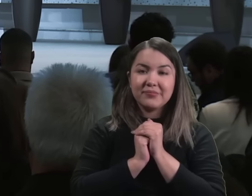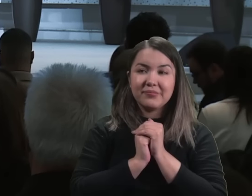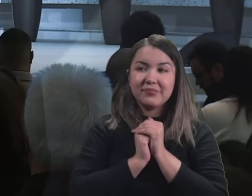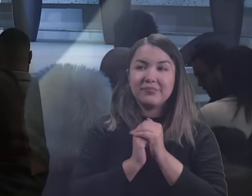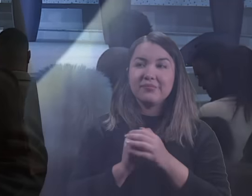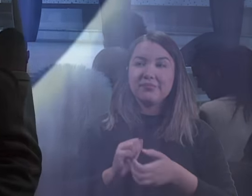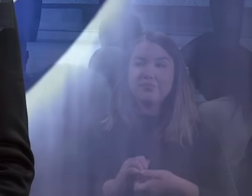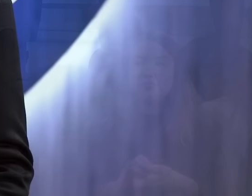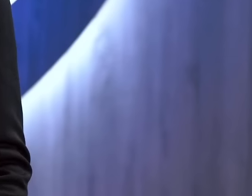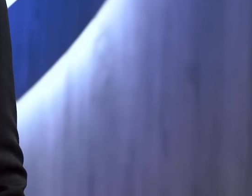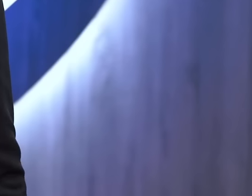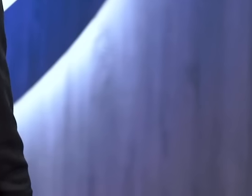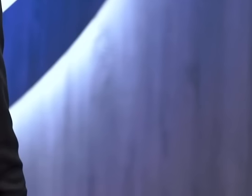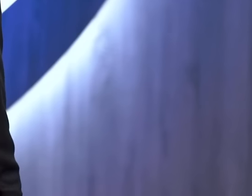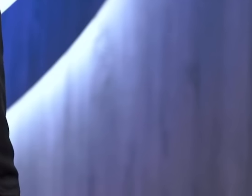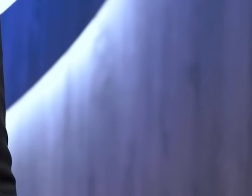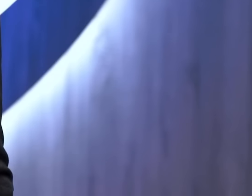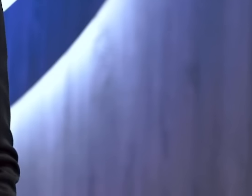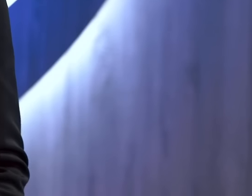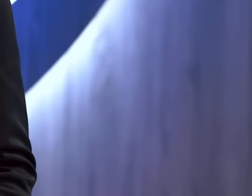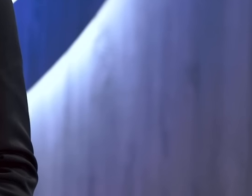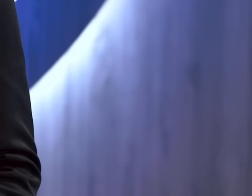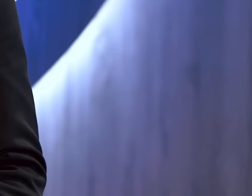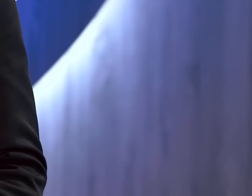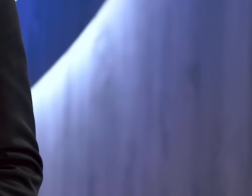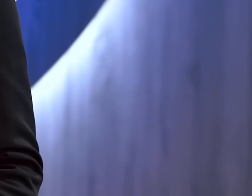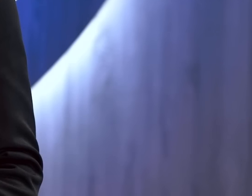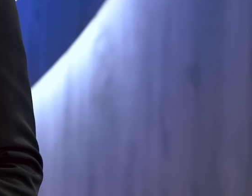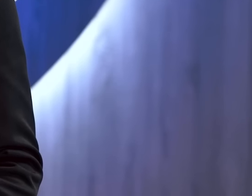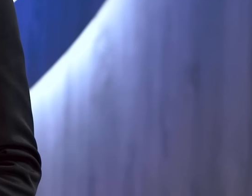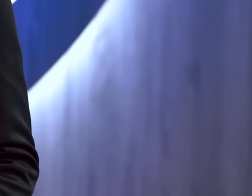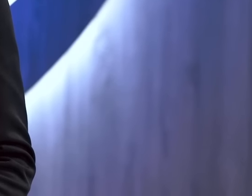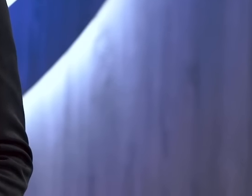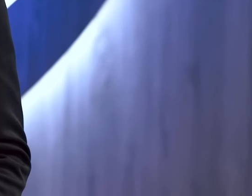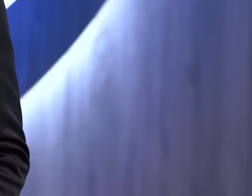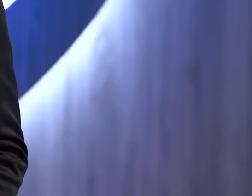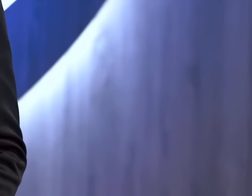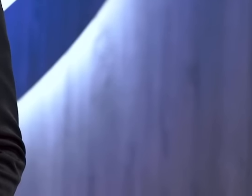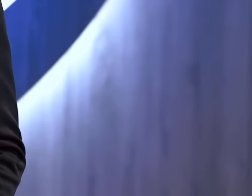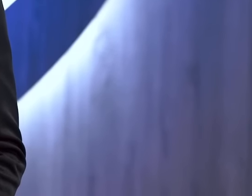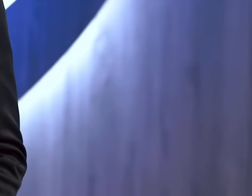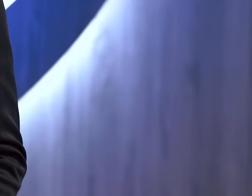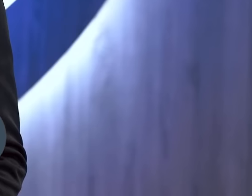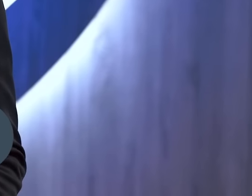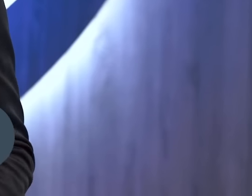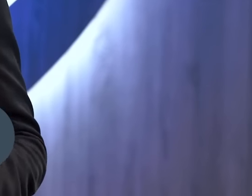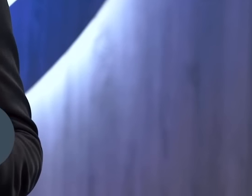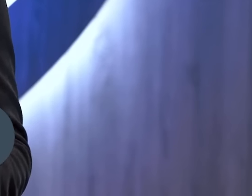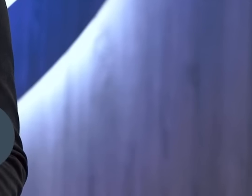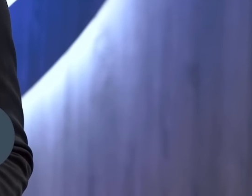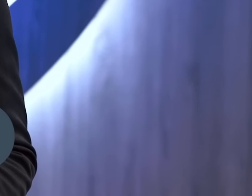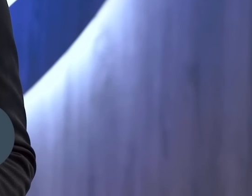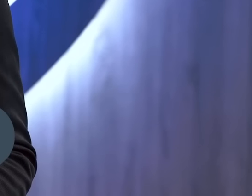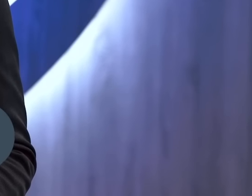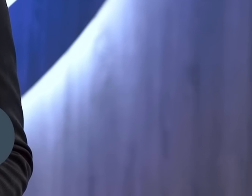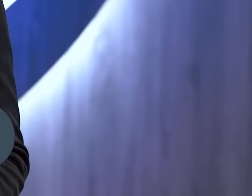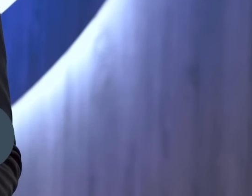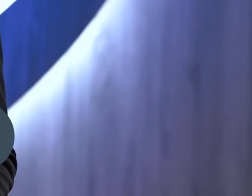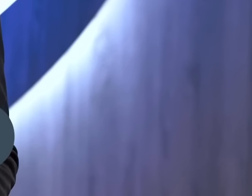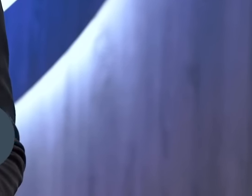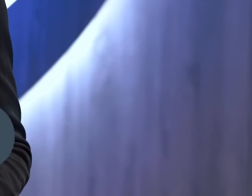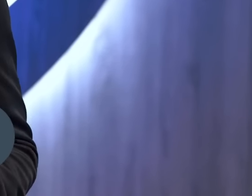amém Olá querido irmão querido irmã que bom que vocês ficaram aqui alguns minutinhos após esse culto que foi uma bênção